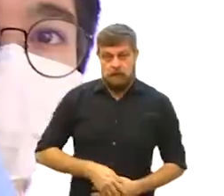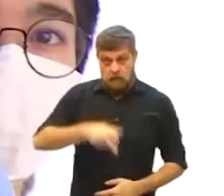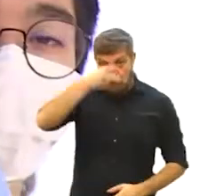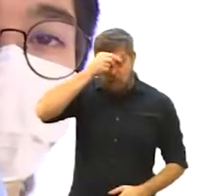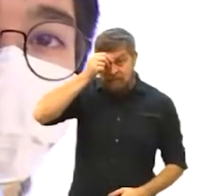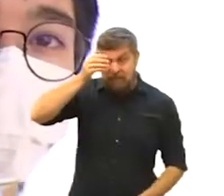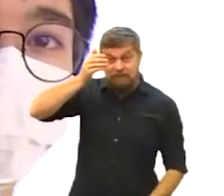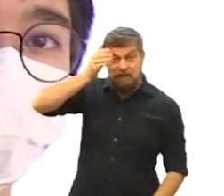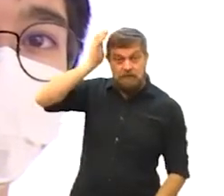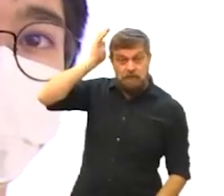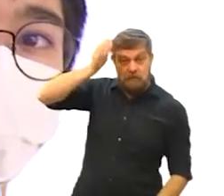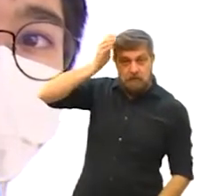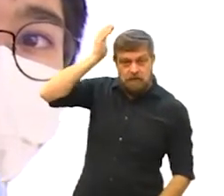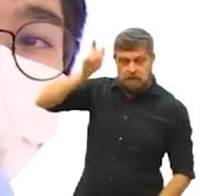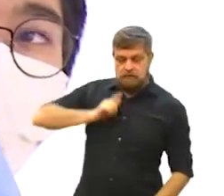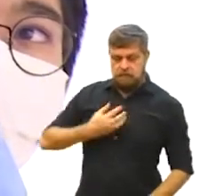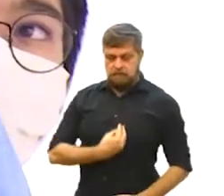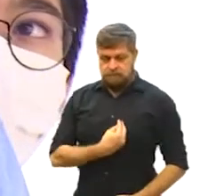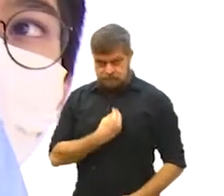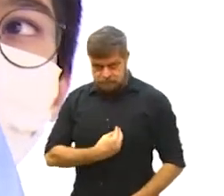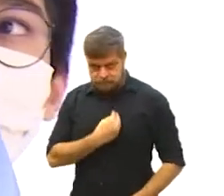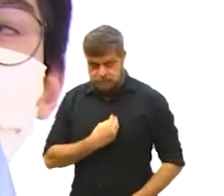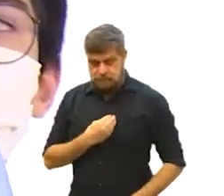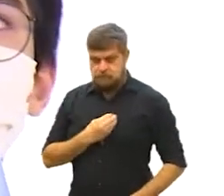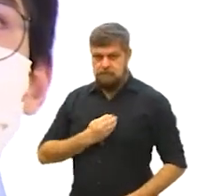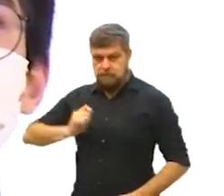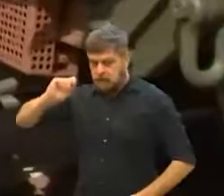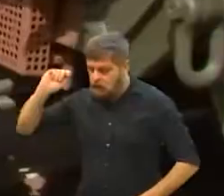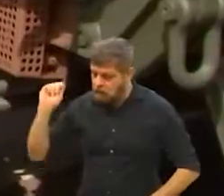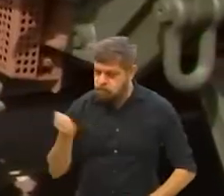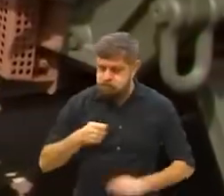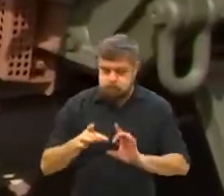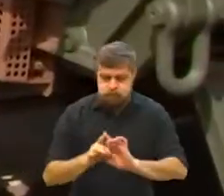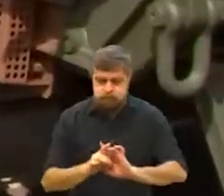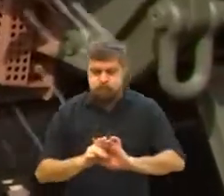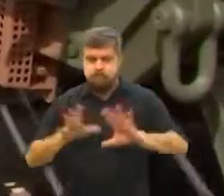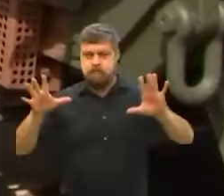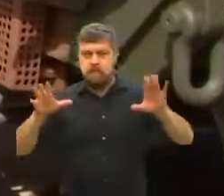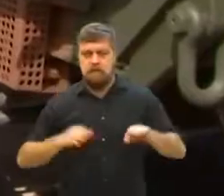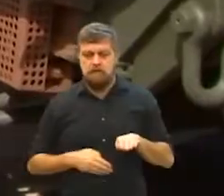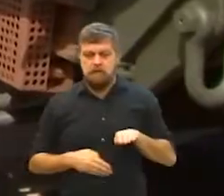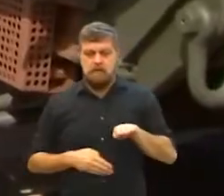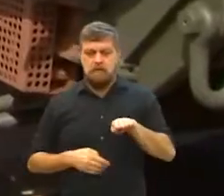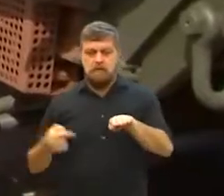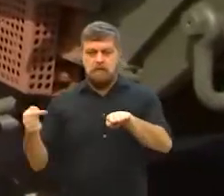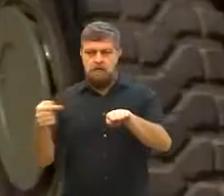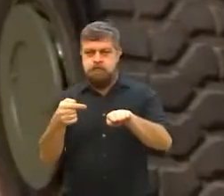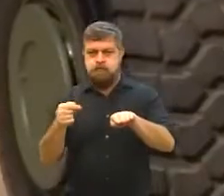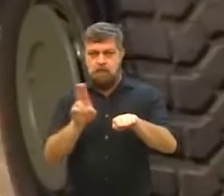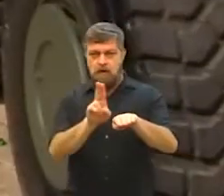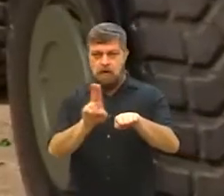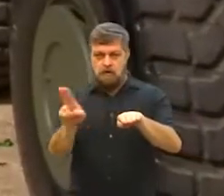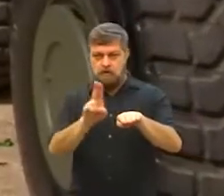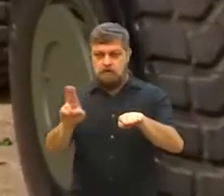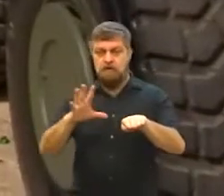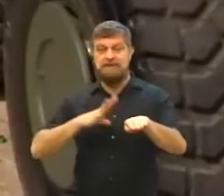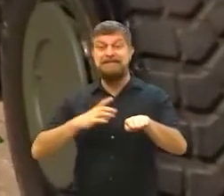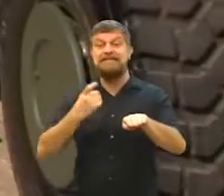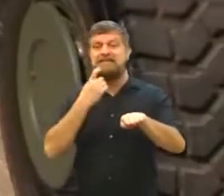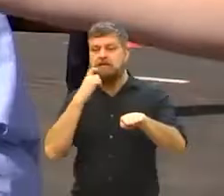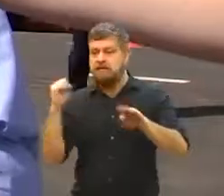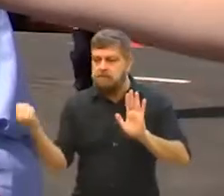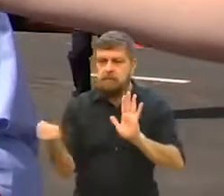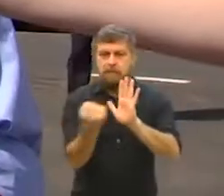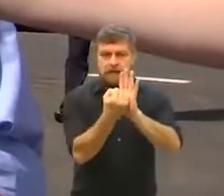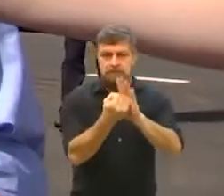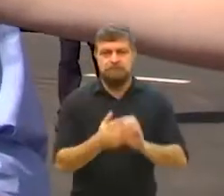muito bem Campinas o prefeito de Campinas Dário saadi participou do evento em batizou a viatura blindada Guarani que levou o nome